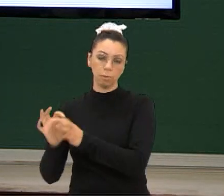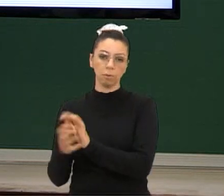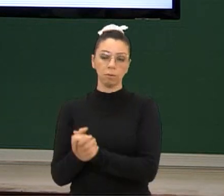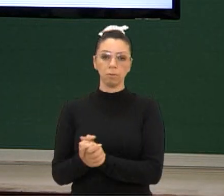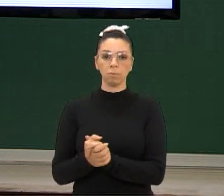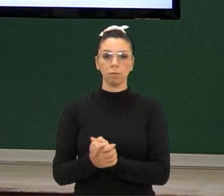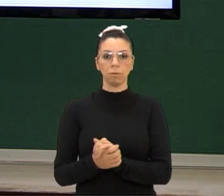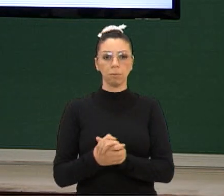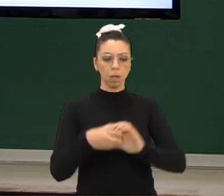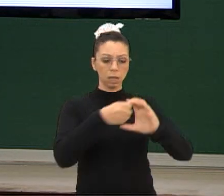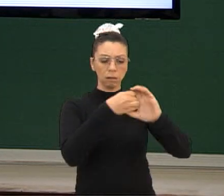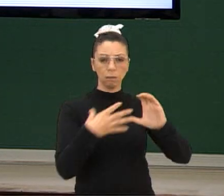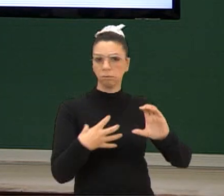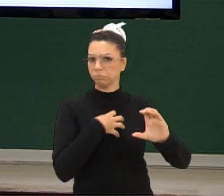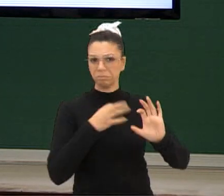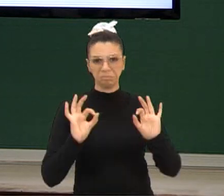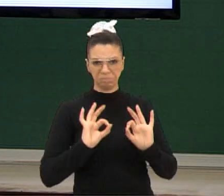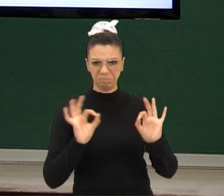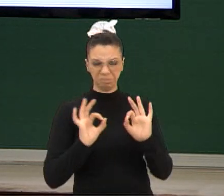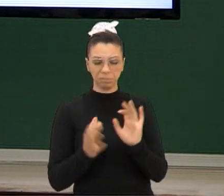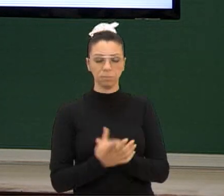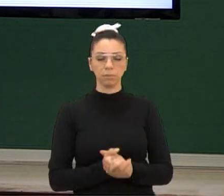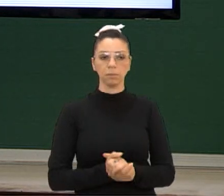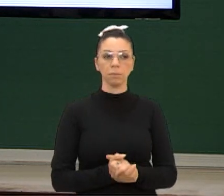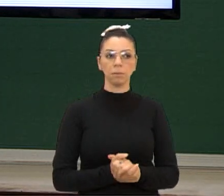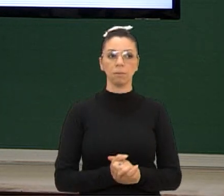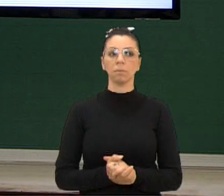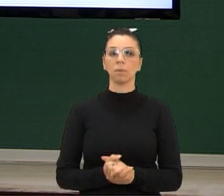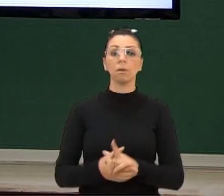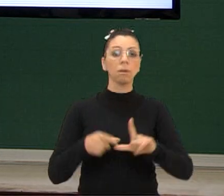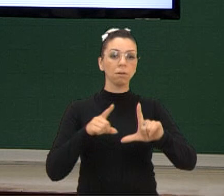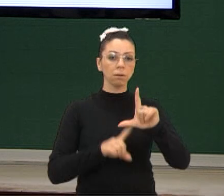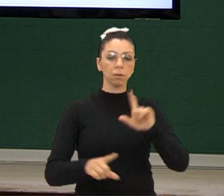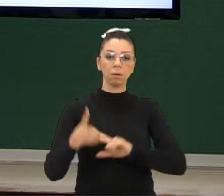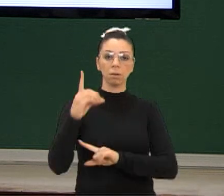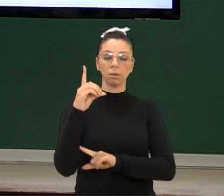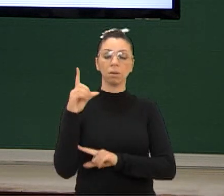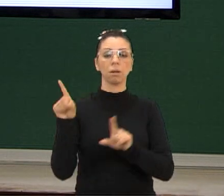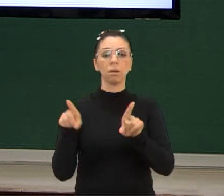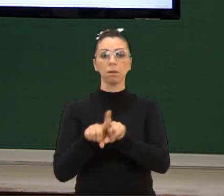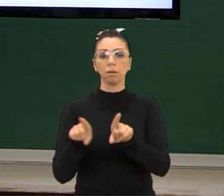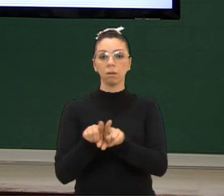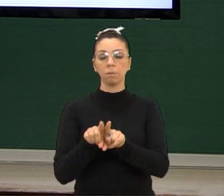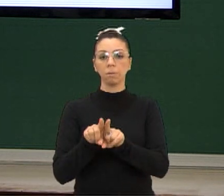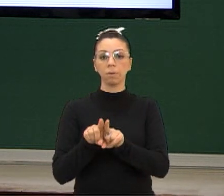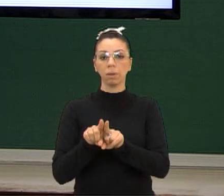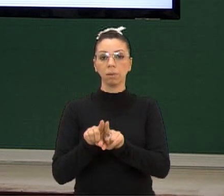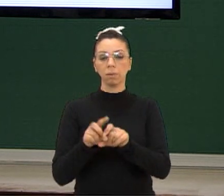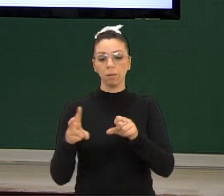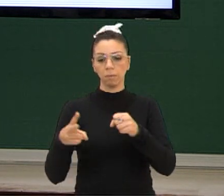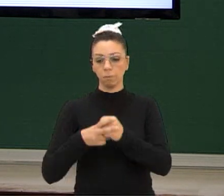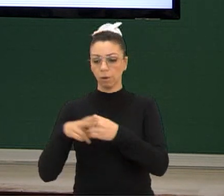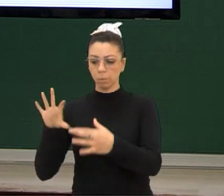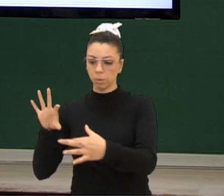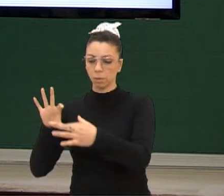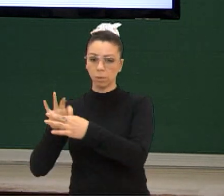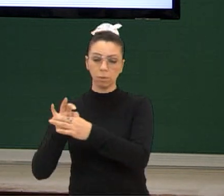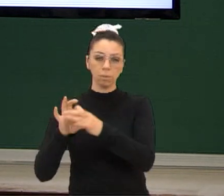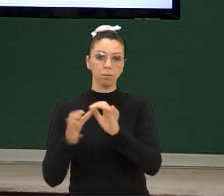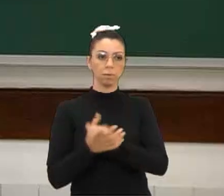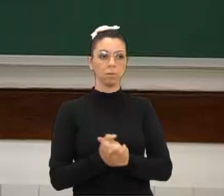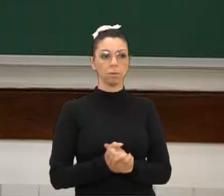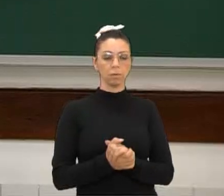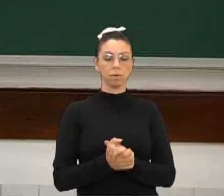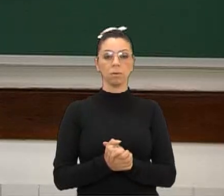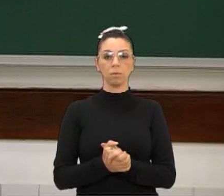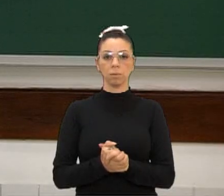exprime um estado. Na letra D, também o verbo de ligação que não exprime o estado. E na letra B, eu tenho um verbo,